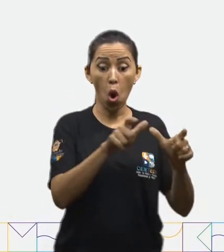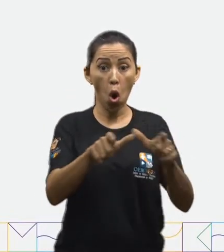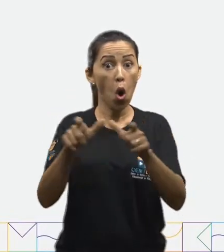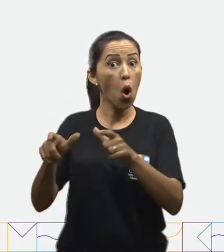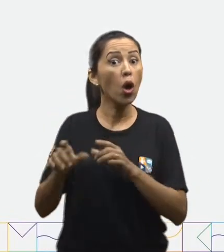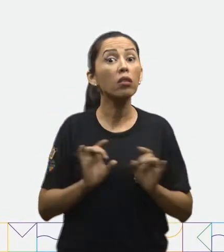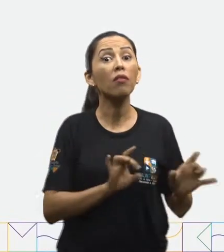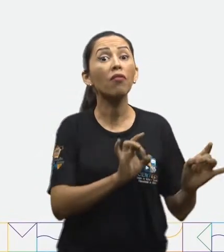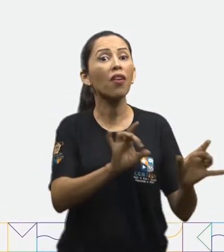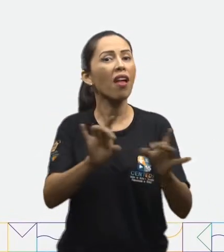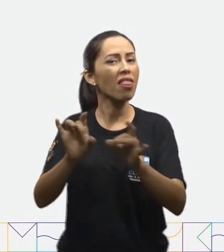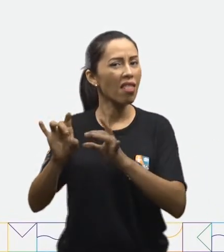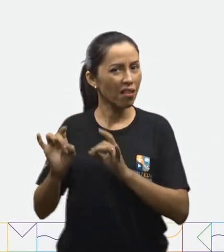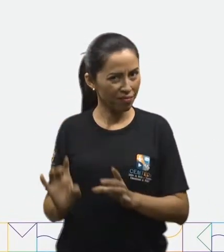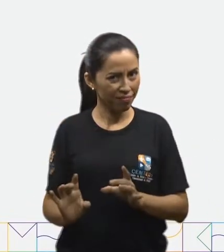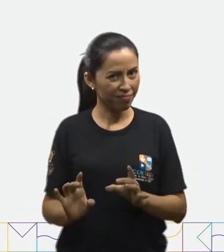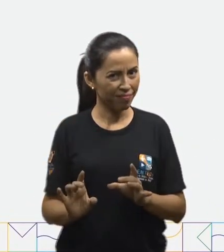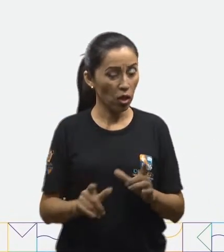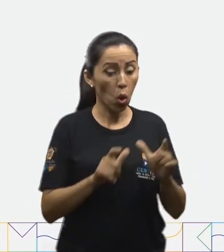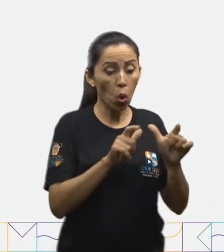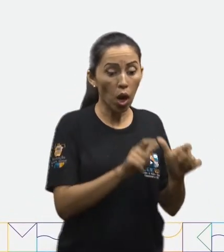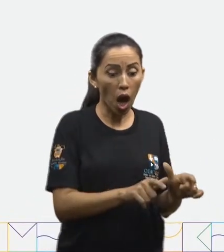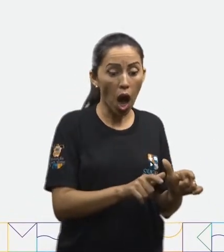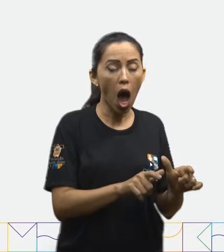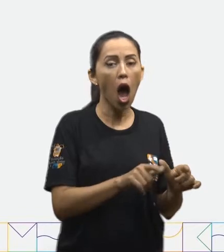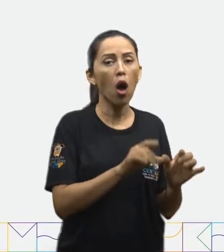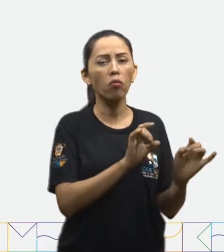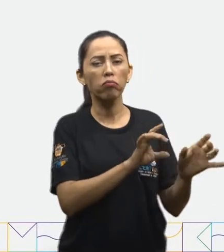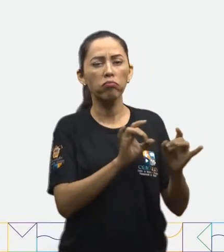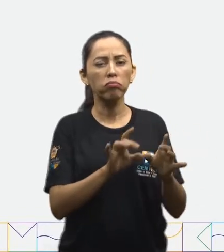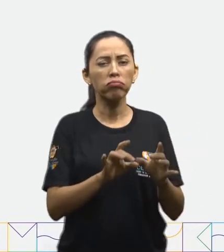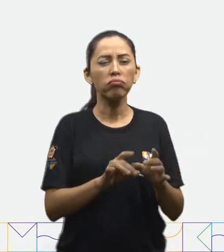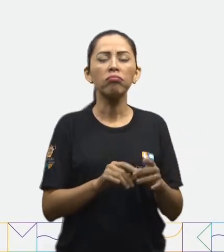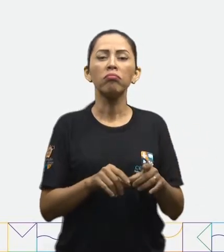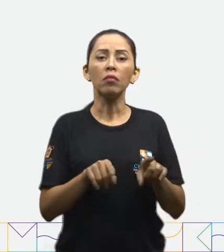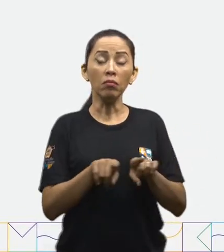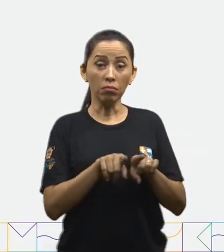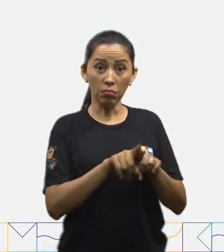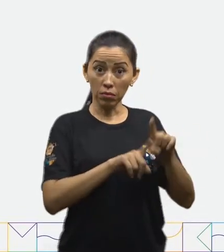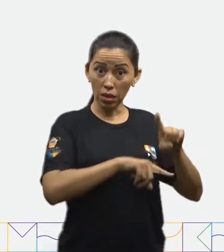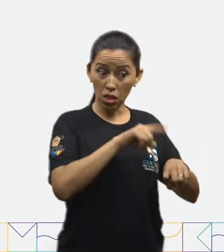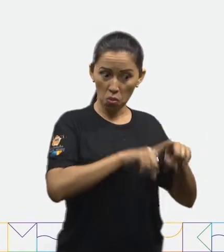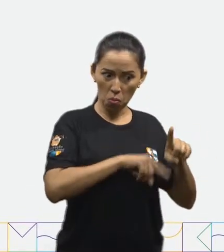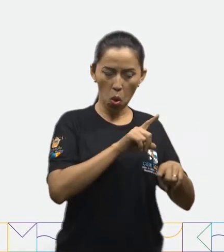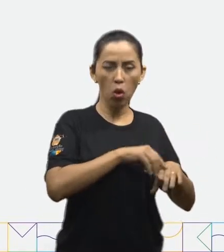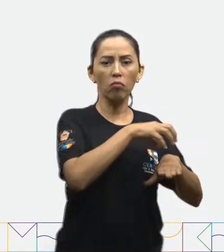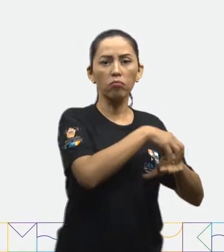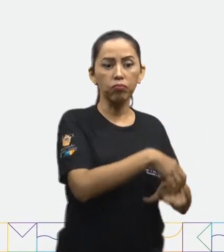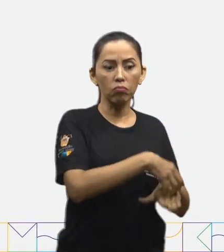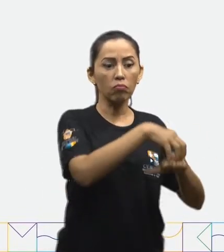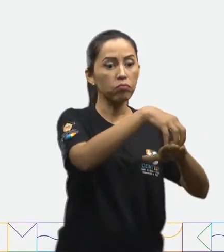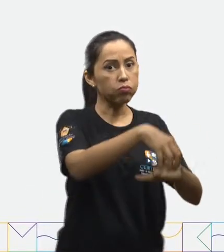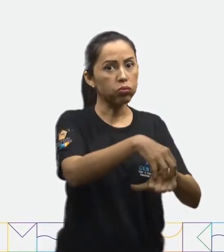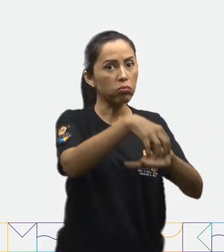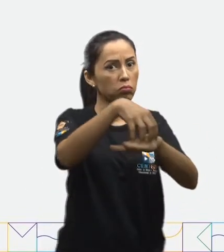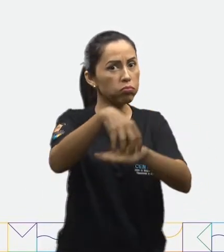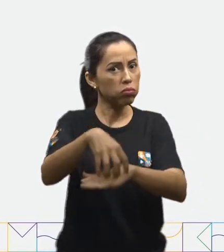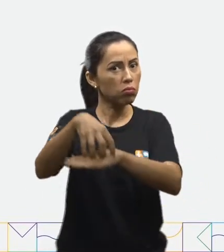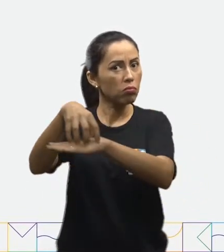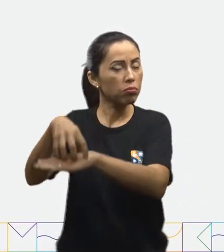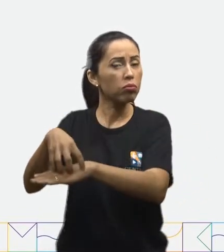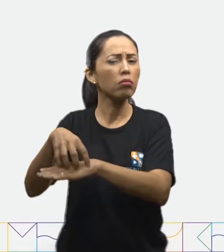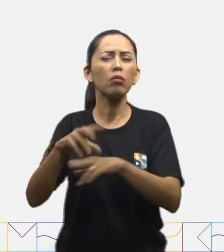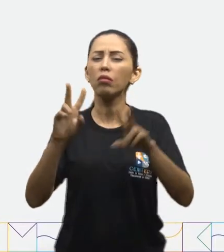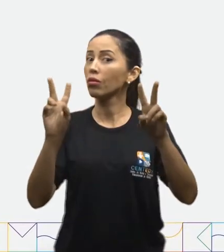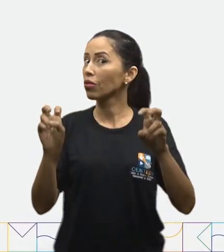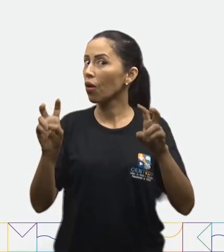a sucessão de caminhos e locais de parada usados para o transporte e comércio de cargas. Isso está se referindo